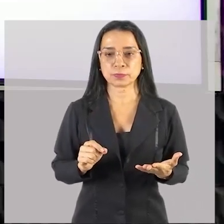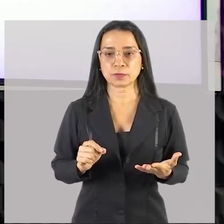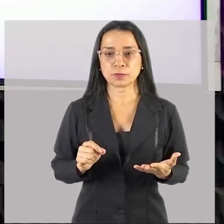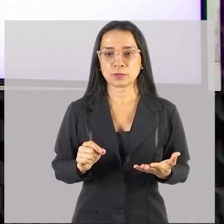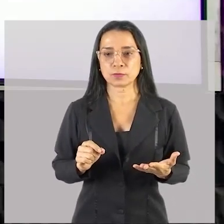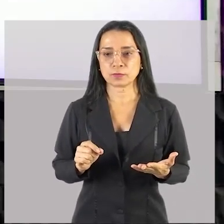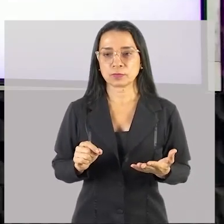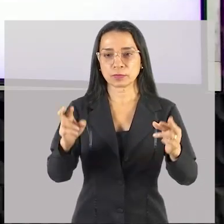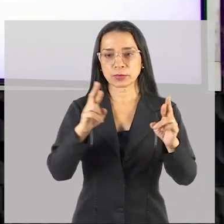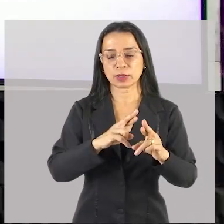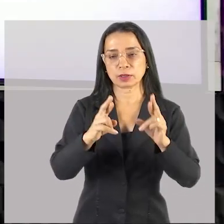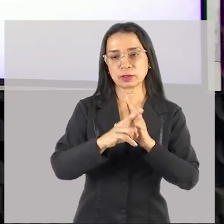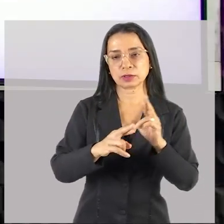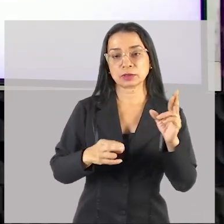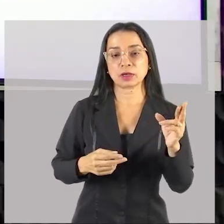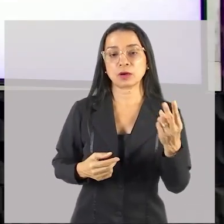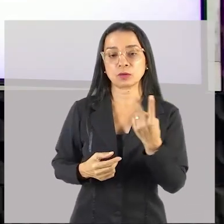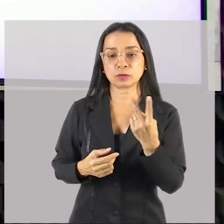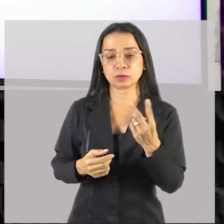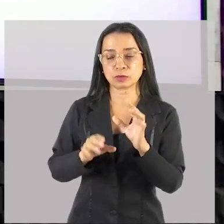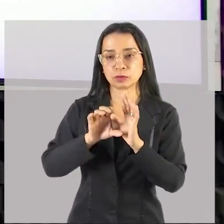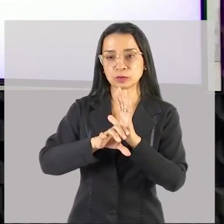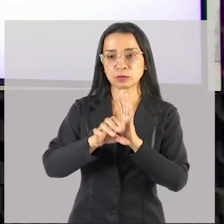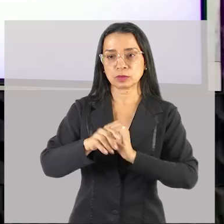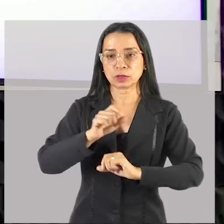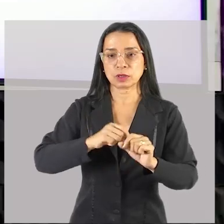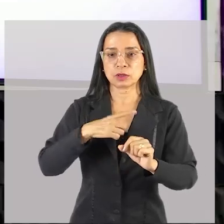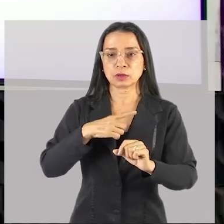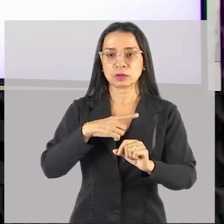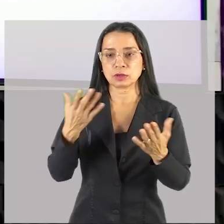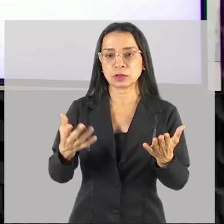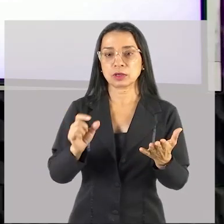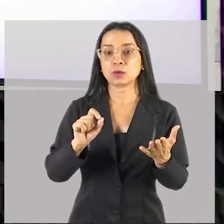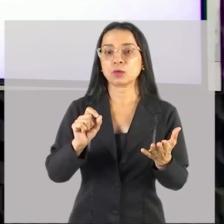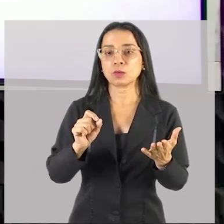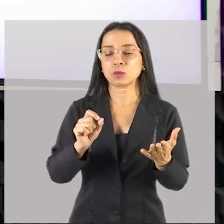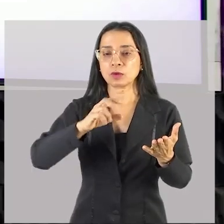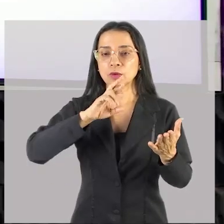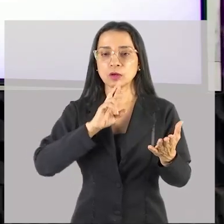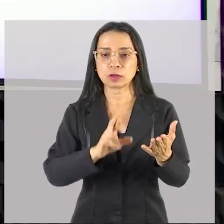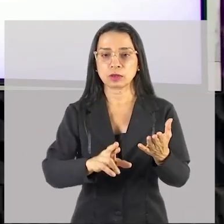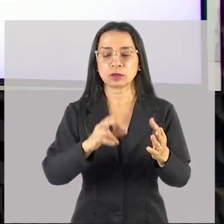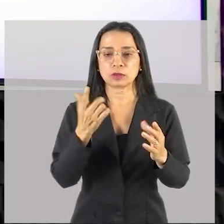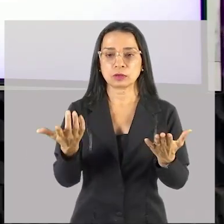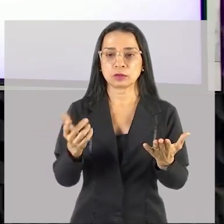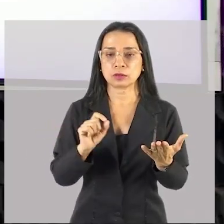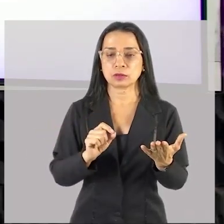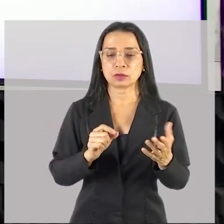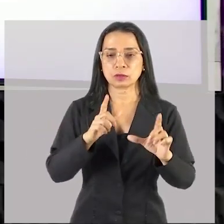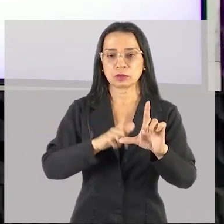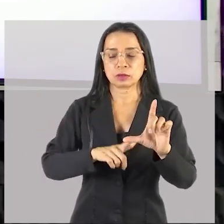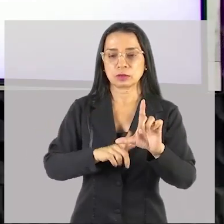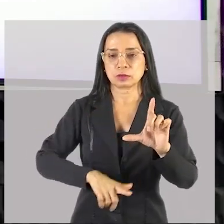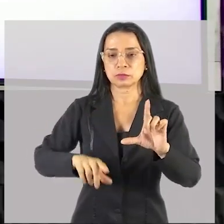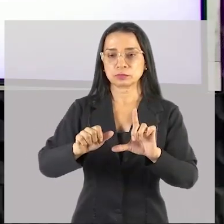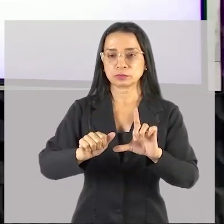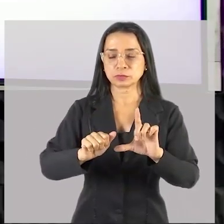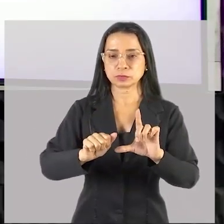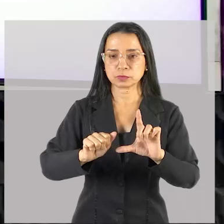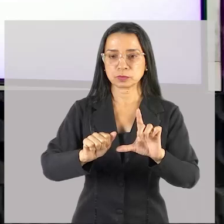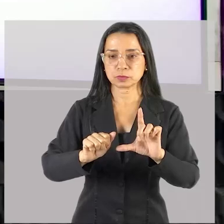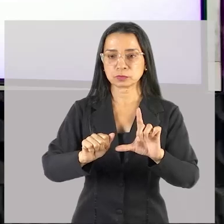sobre o racismo delineiam uma conexão genealógica entre a escravidão grega e o racismo,